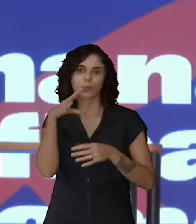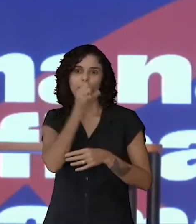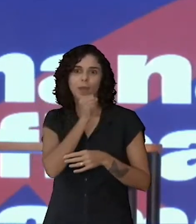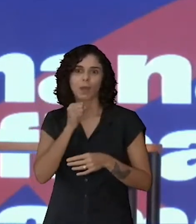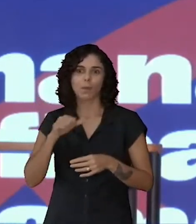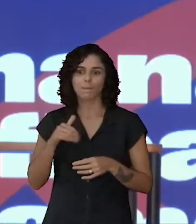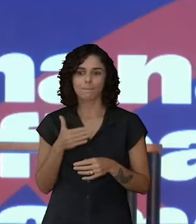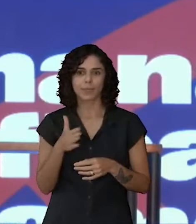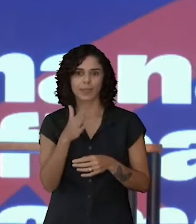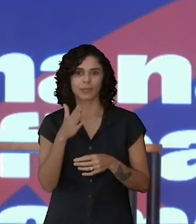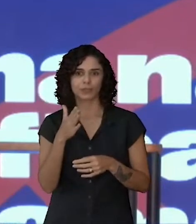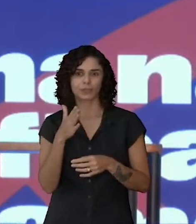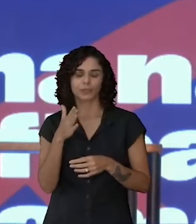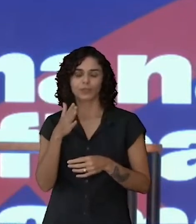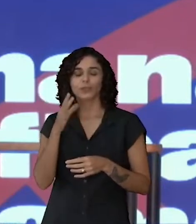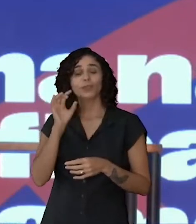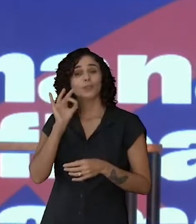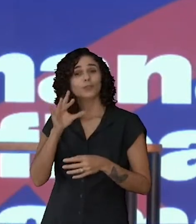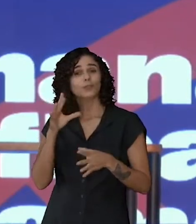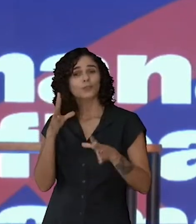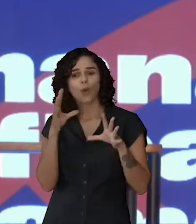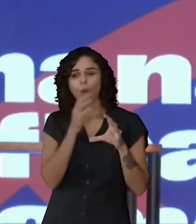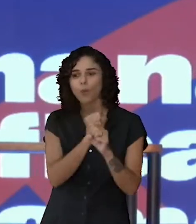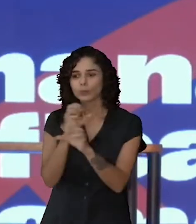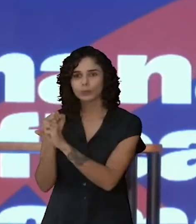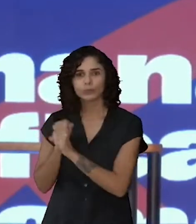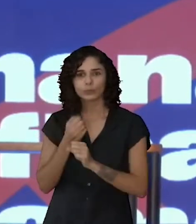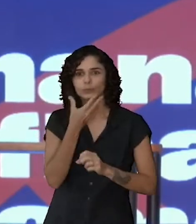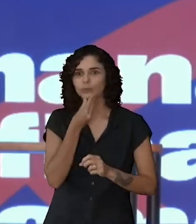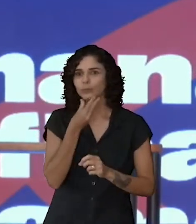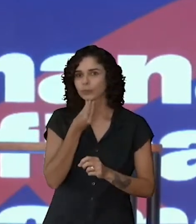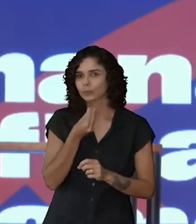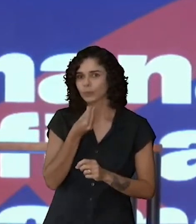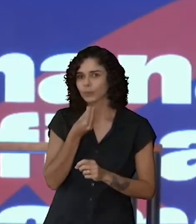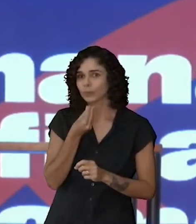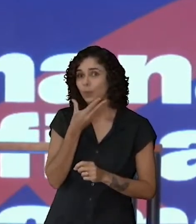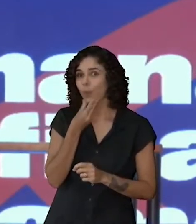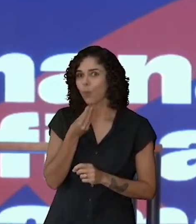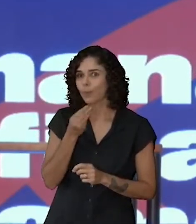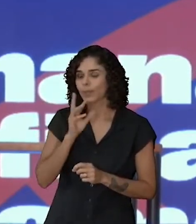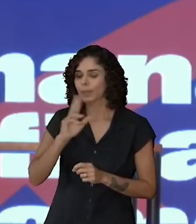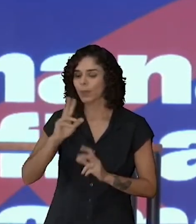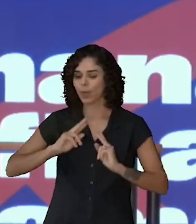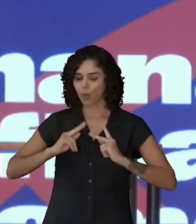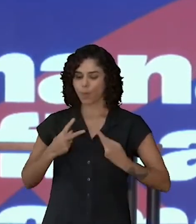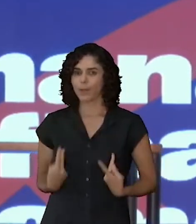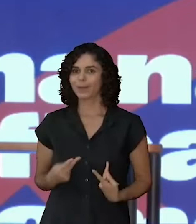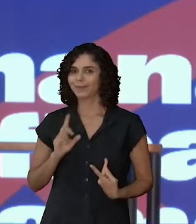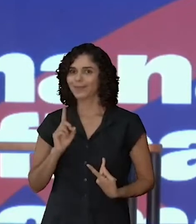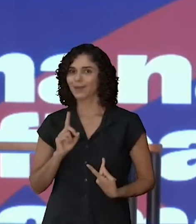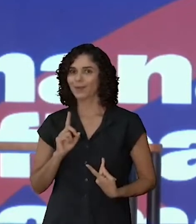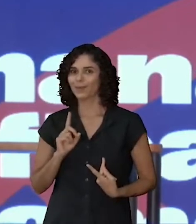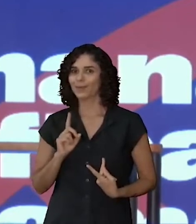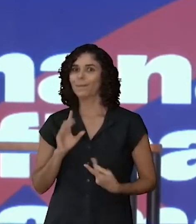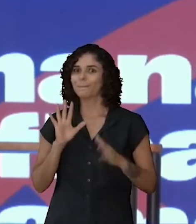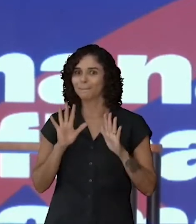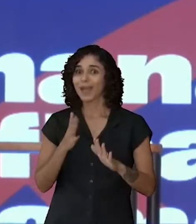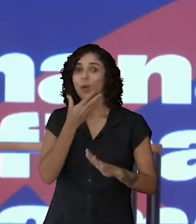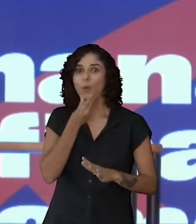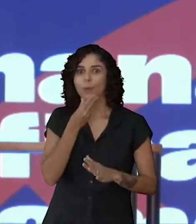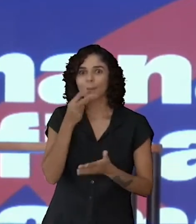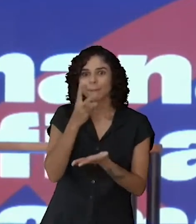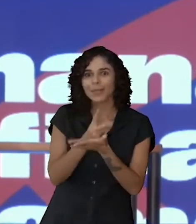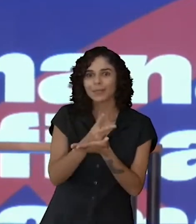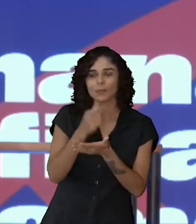só contavam os homens. Não no sentido da humanidade, mas do sexo masculino. Então aqui